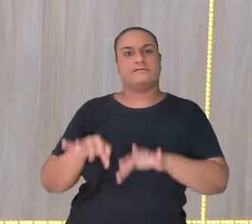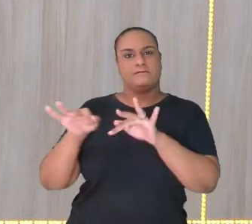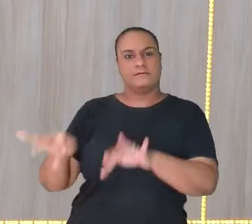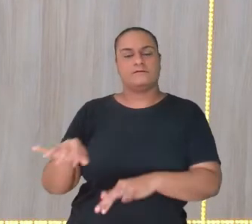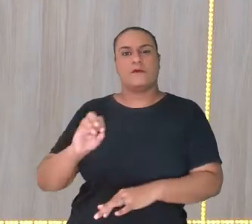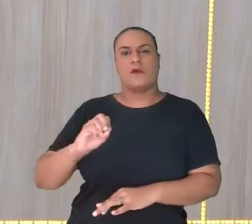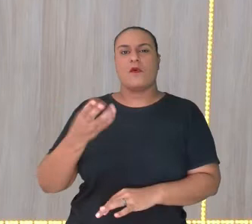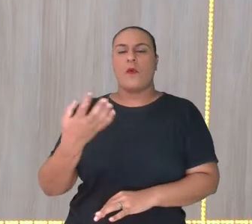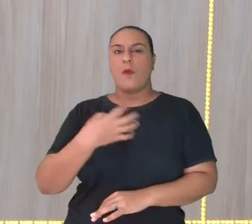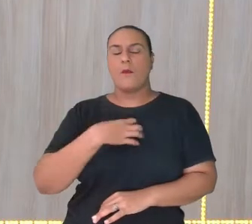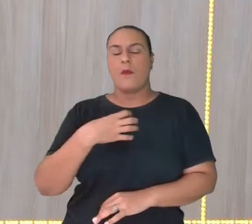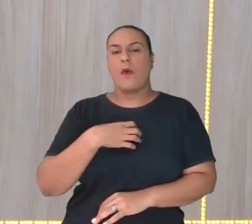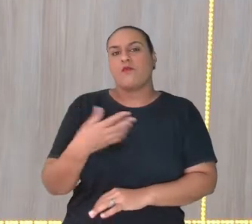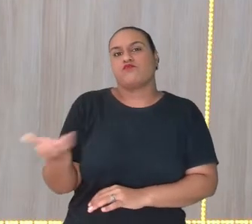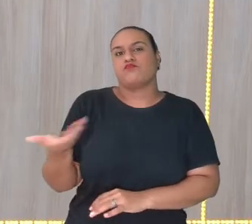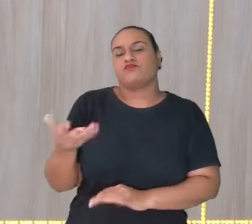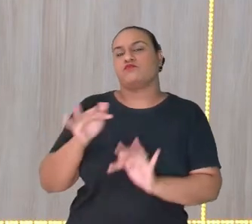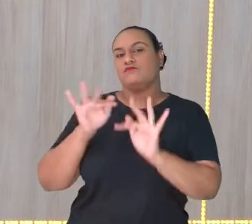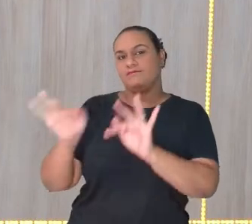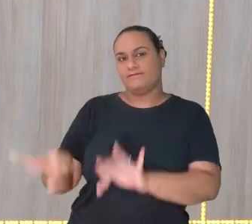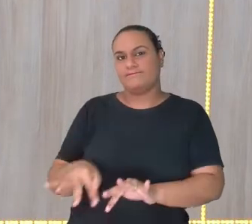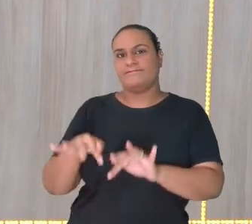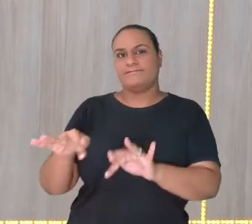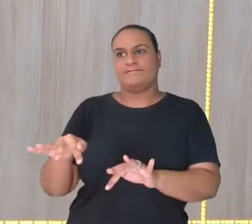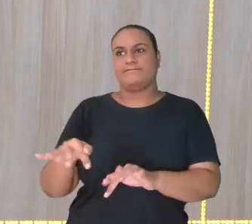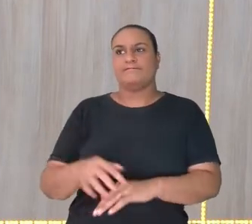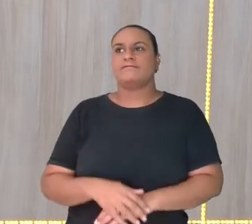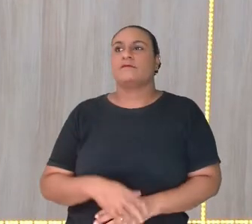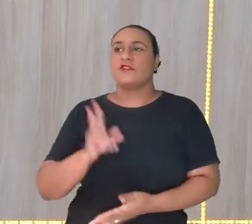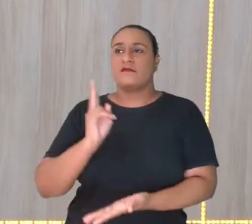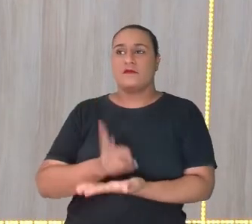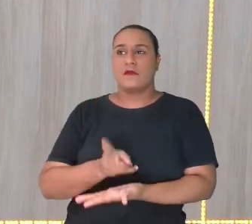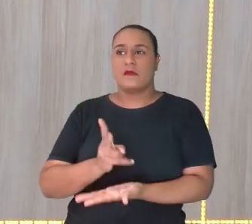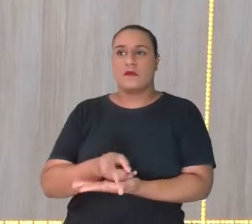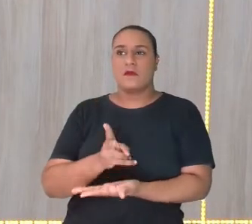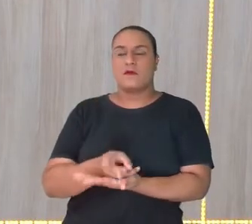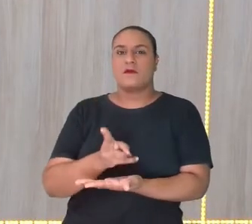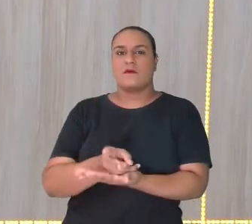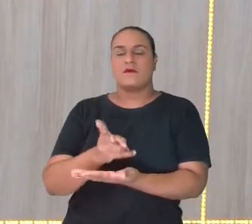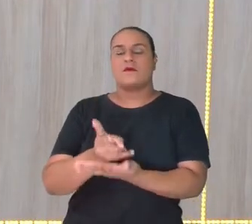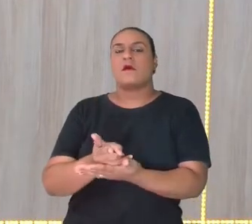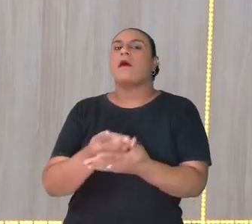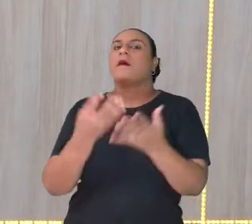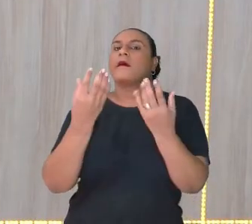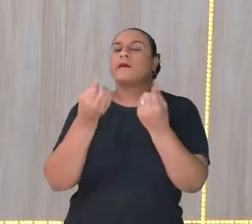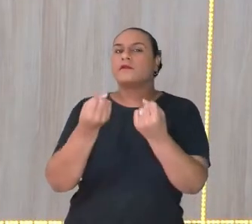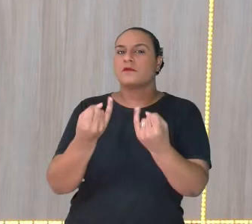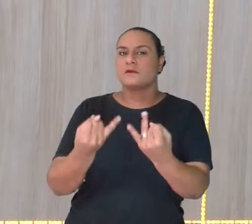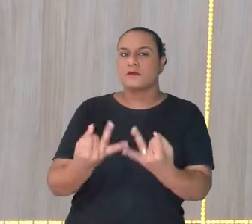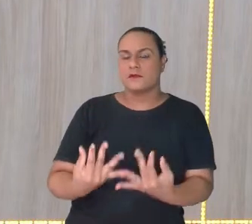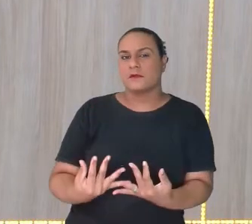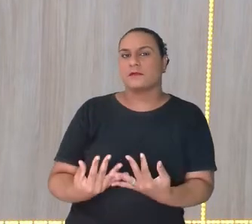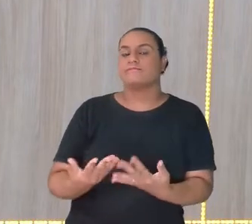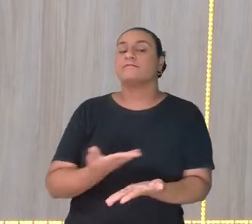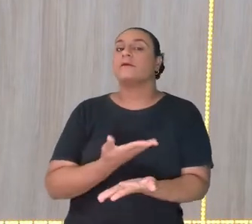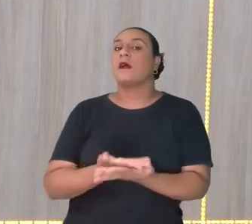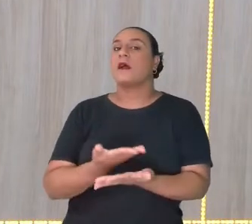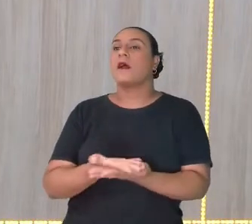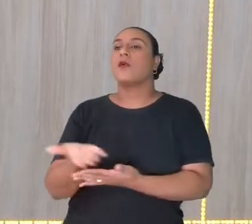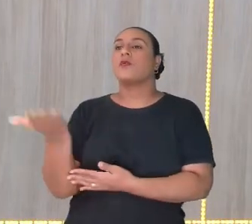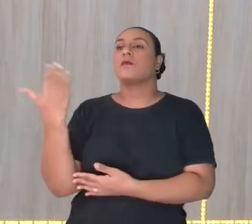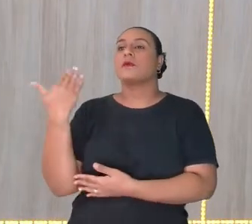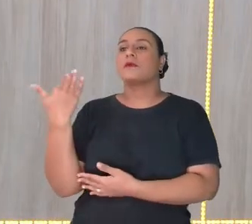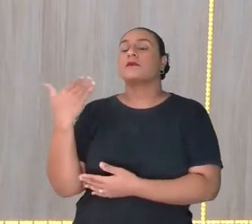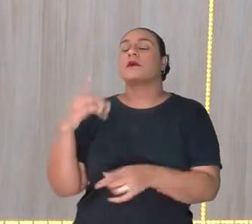de produção feudal. Então a gente vai continuar detalhando. A gente viu também na aula passada, né, que